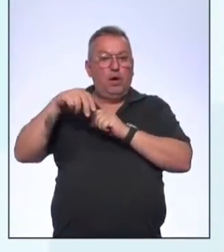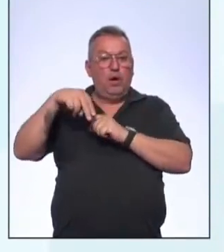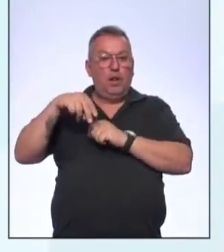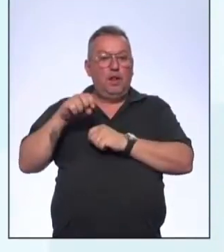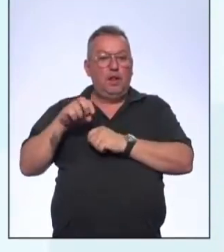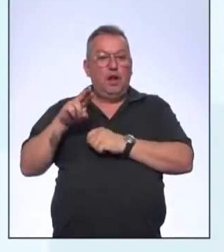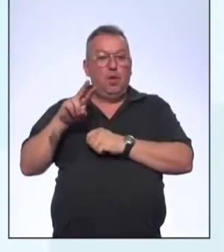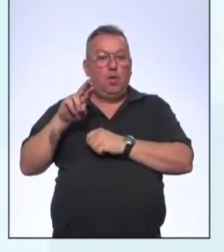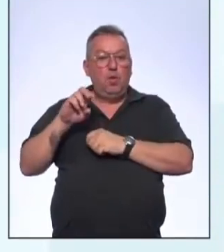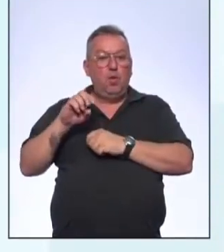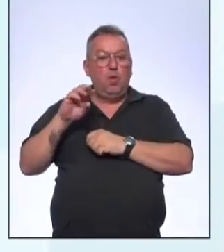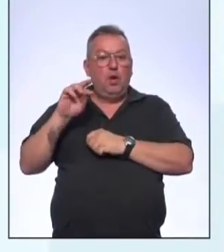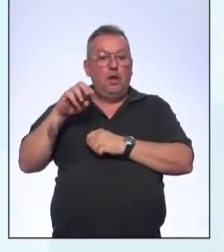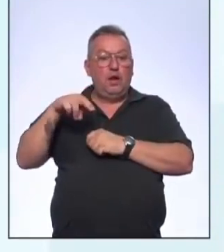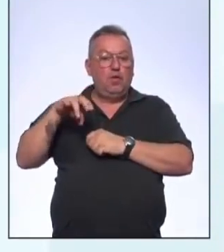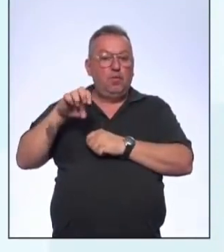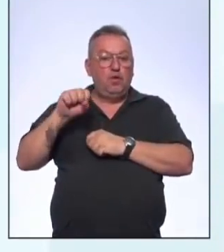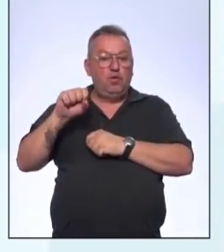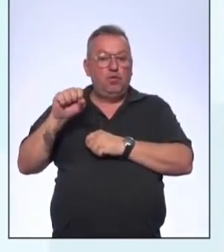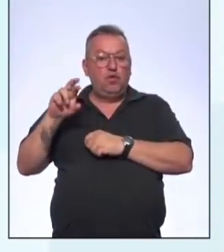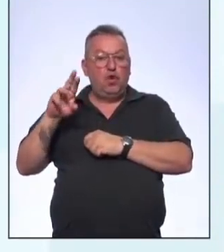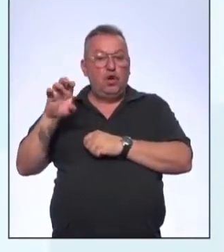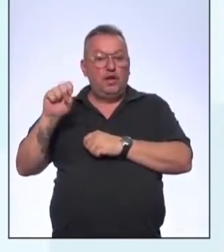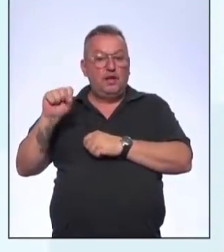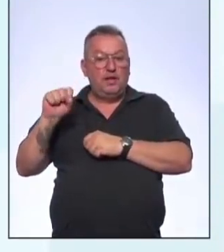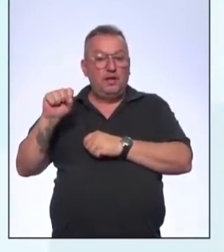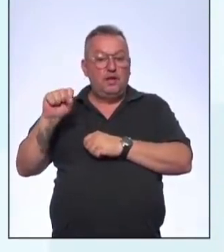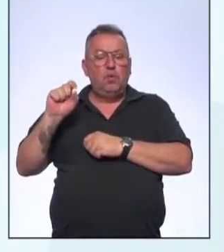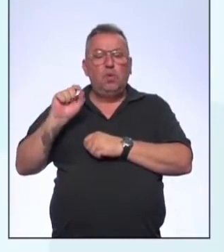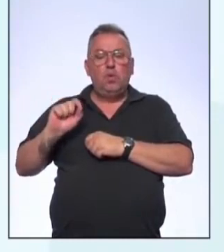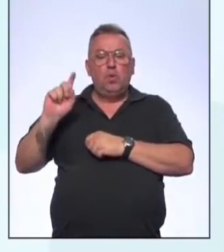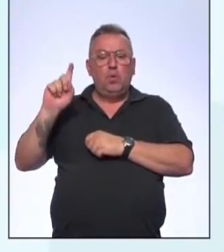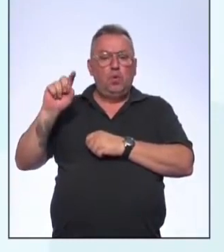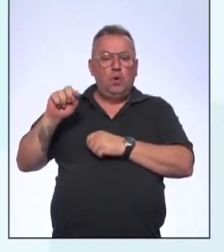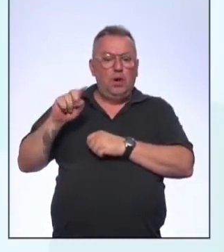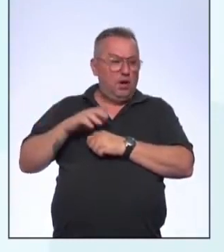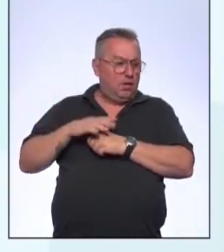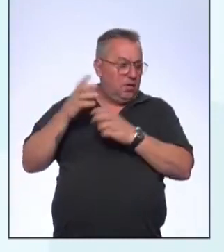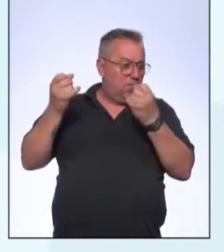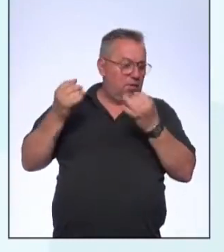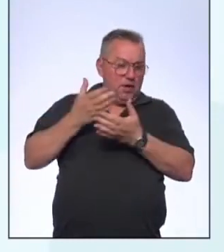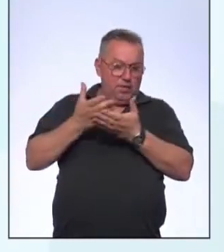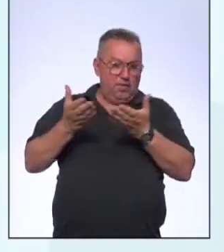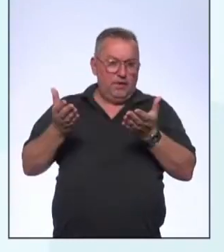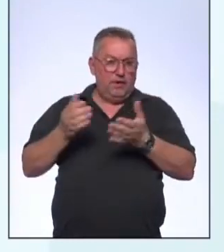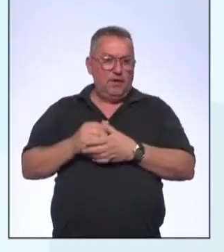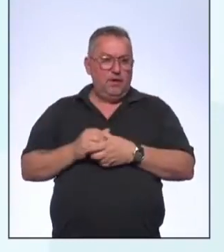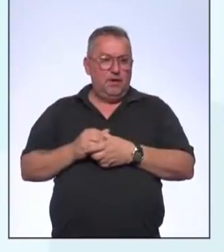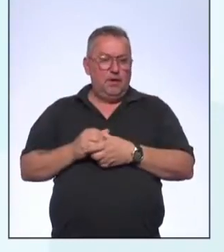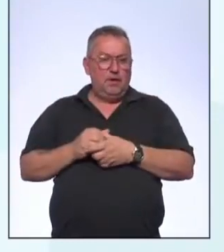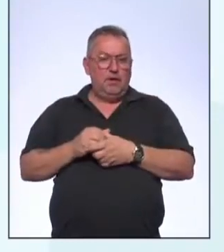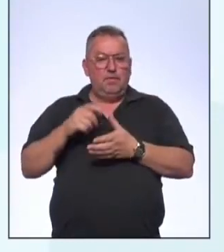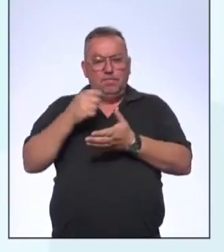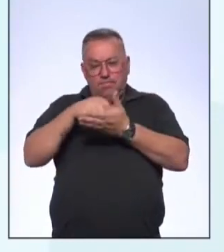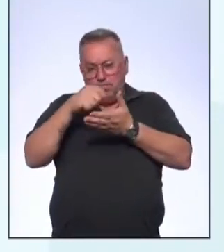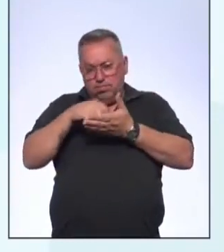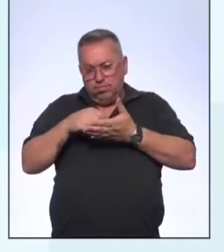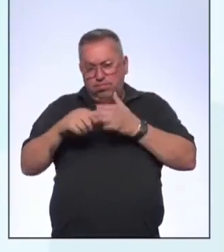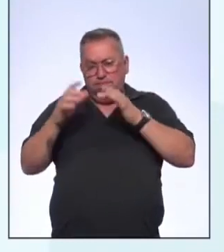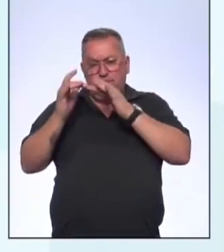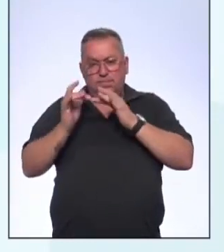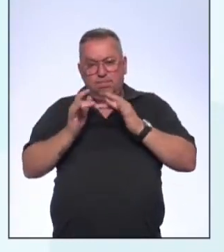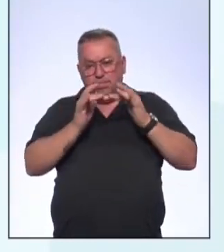comigo, tá bom? O que são neurotransmissores? A partir do que eu acabei de explicar para vocês aqui, quiser fazer qual é a